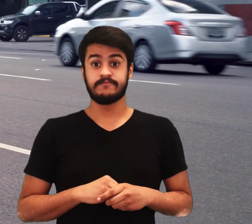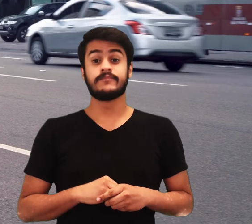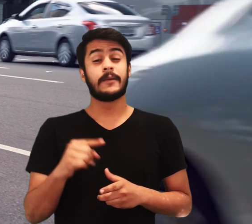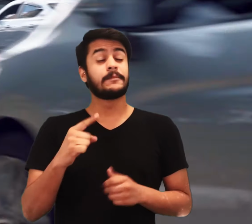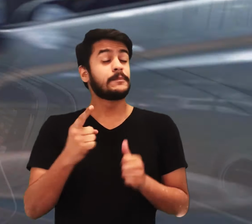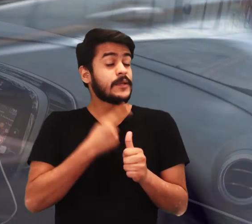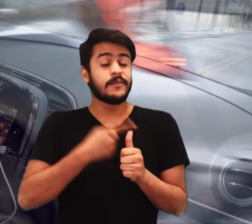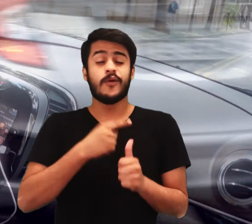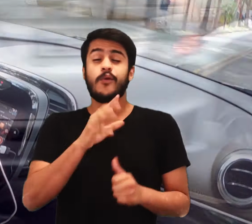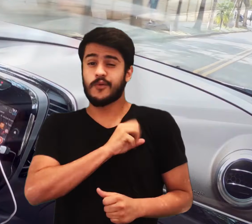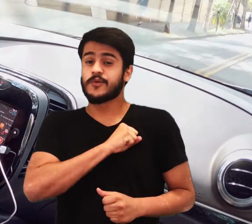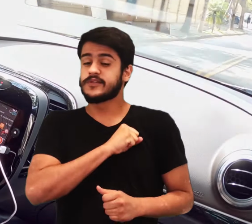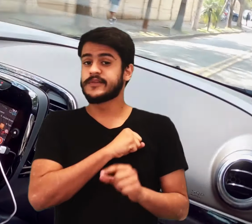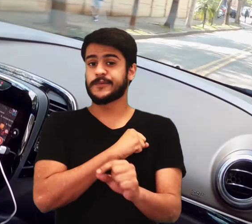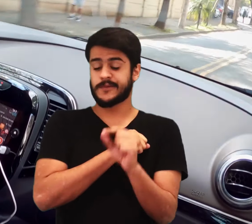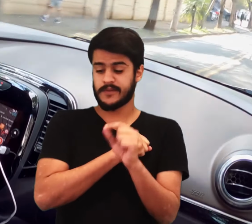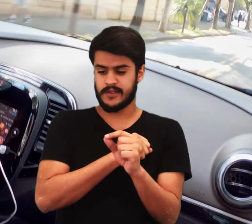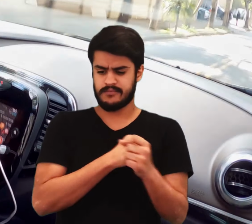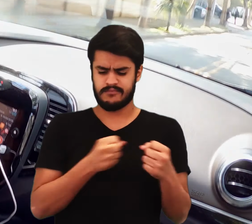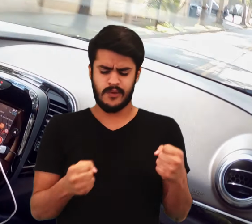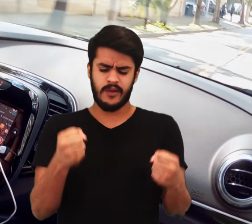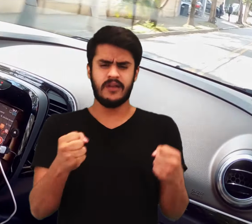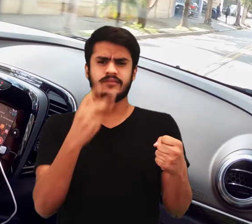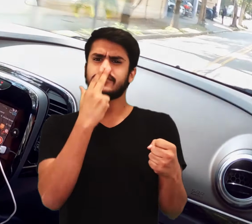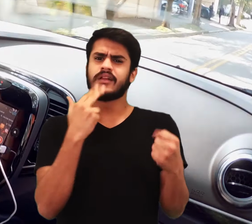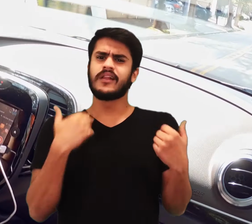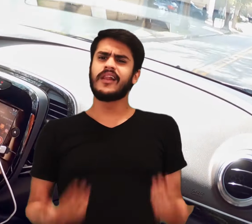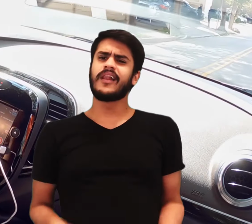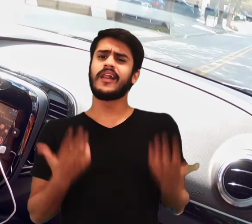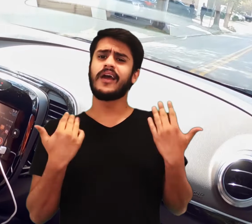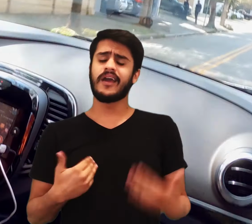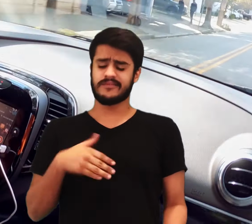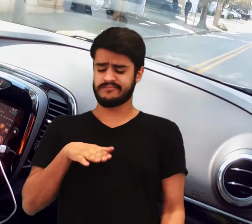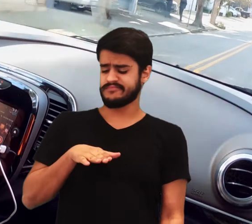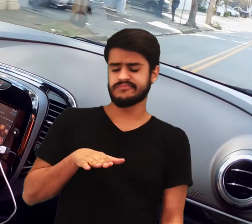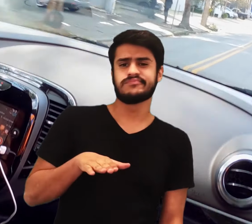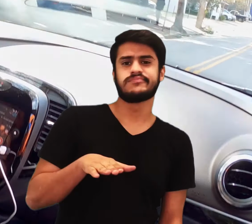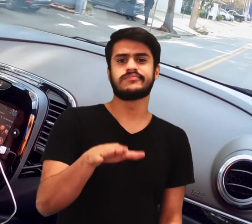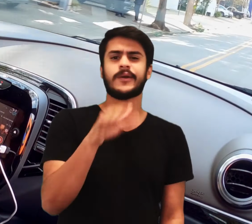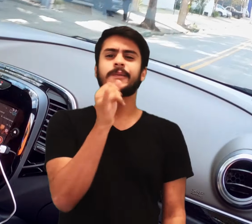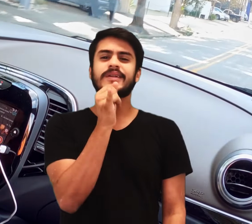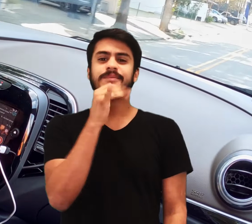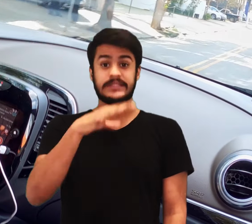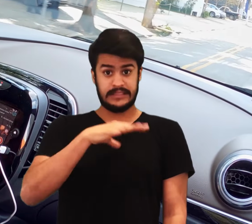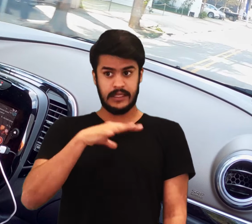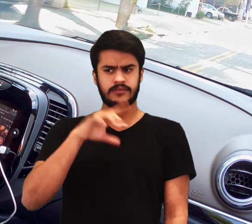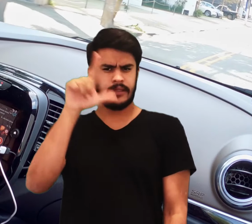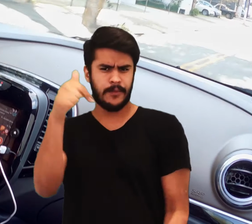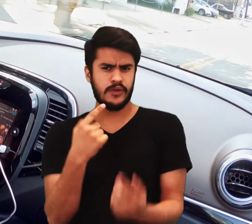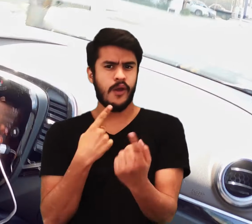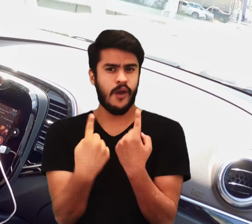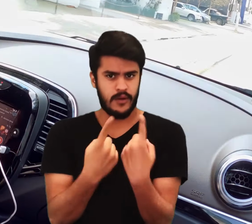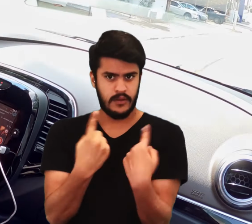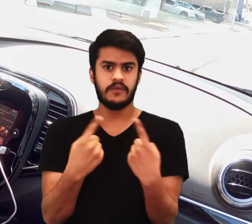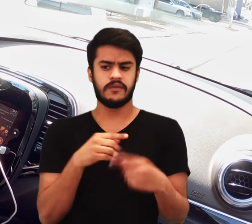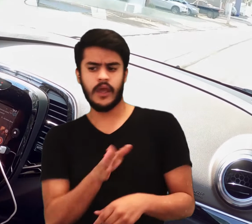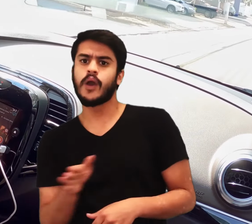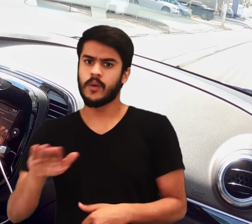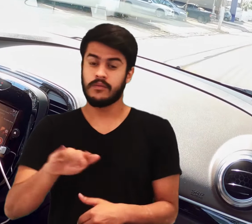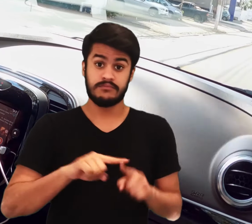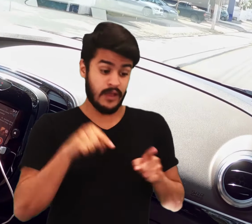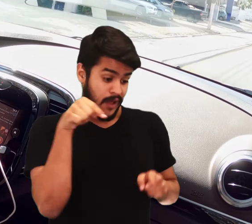De saída, uma coisa que eu gostei bastante. O carro está solto. Começando aqui na cidade, depois a vai pegar a rodovia, depois a vai pegar algumas